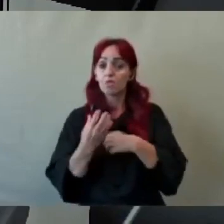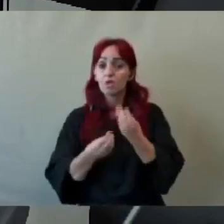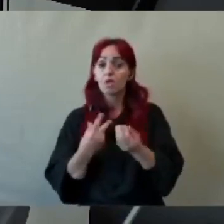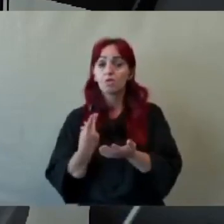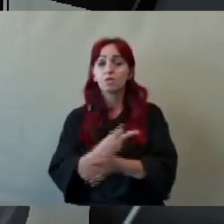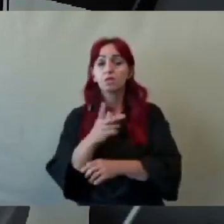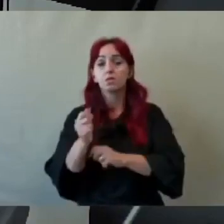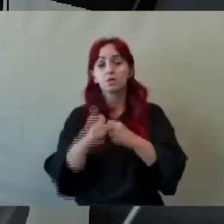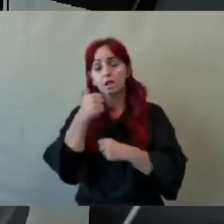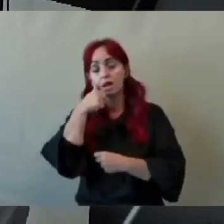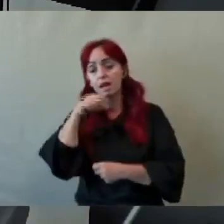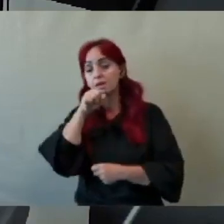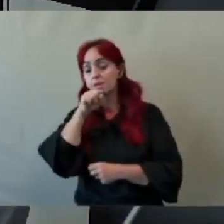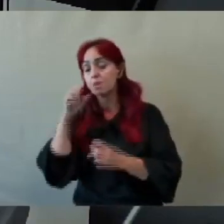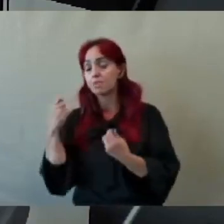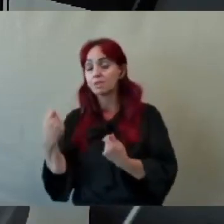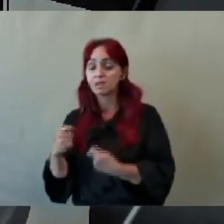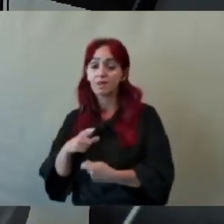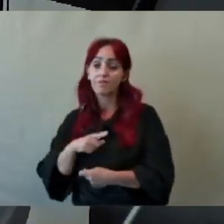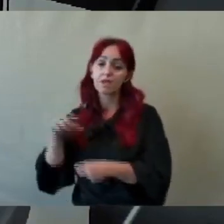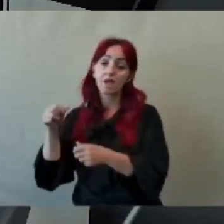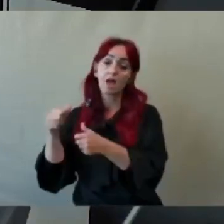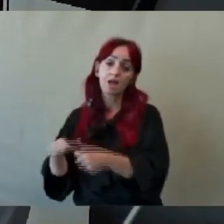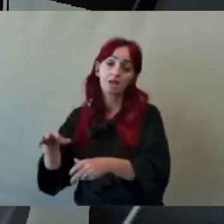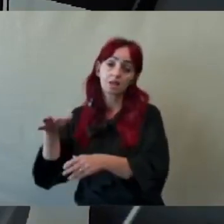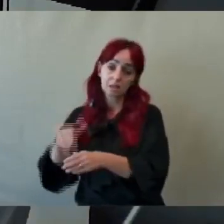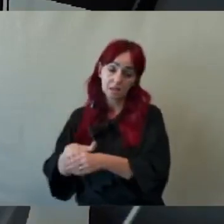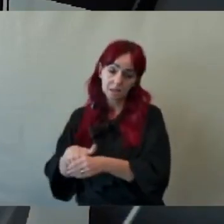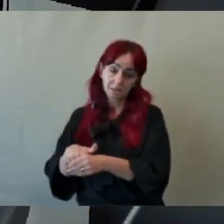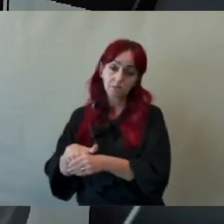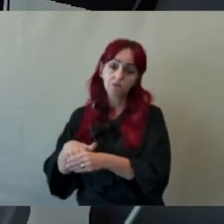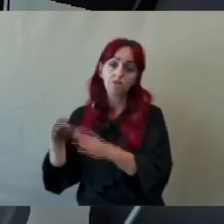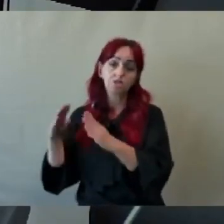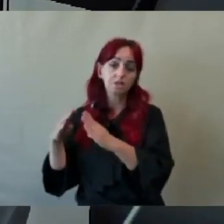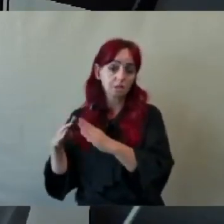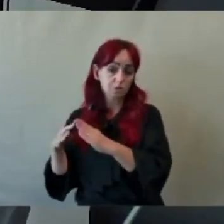mães estão em casa porque precisam cuidar da criança. Então,